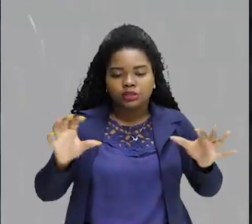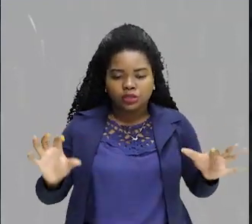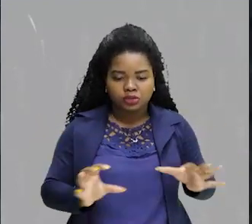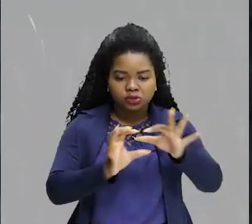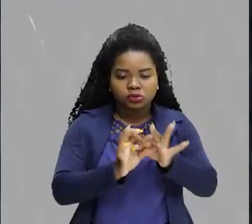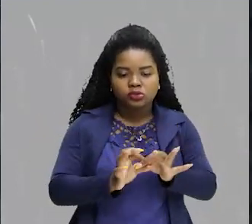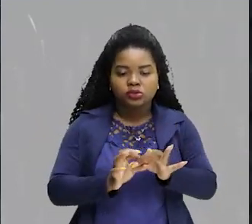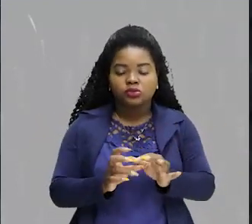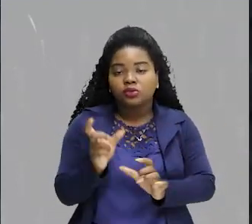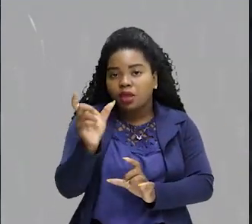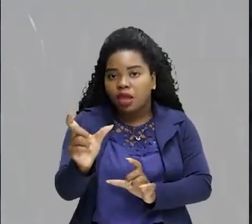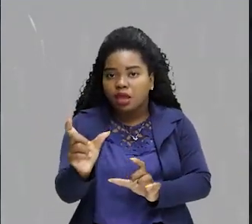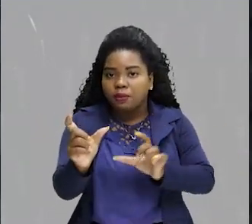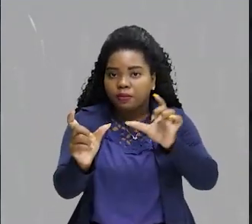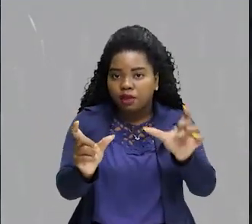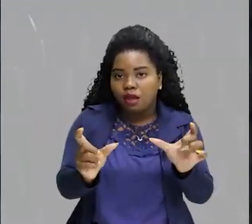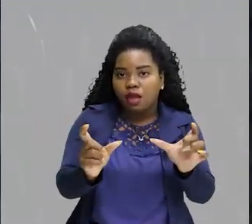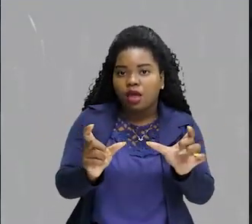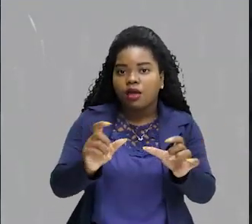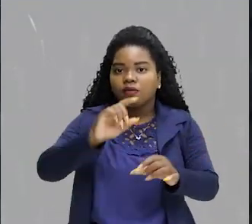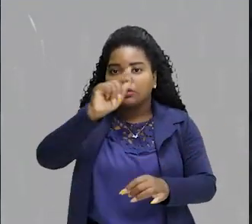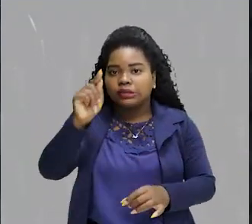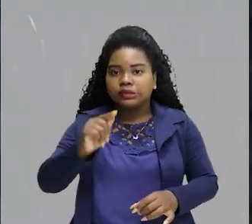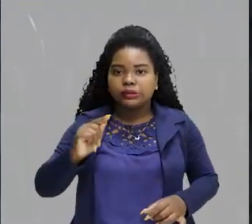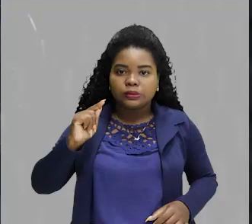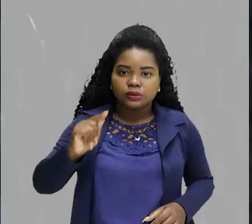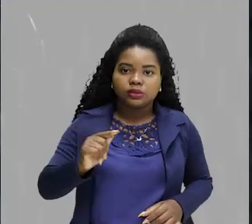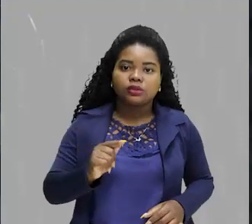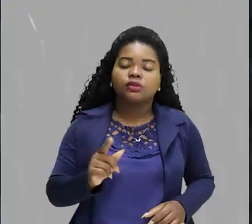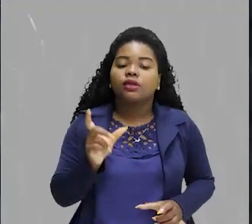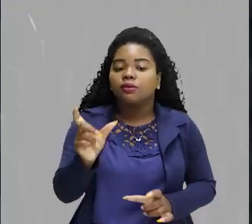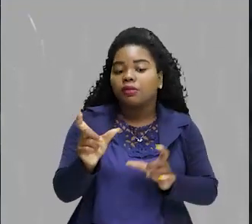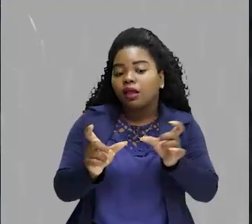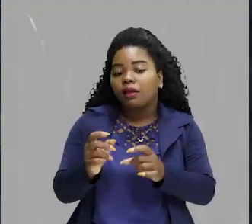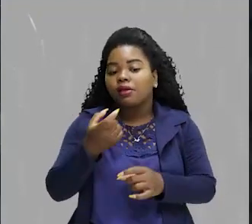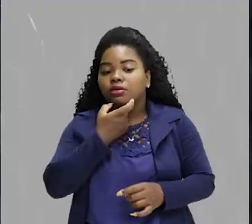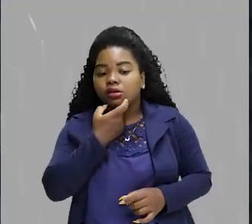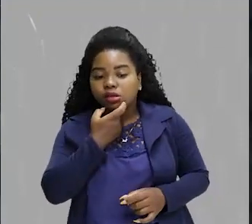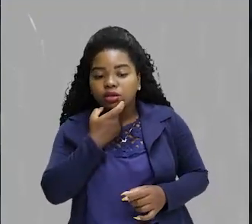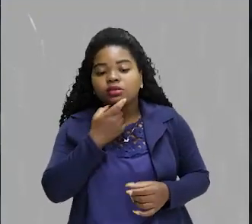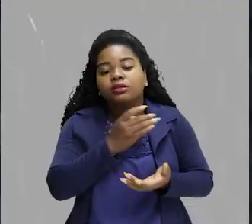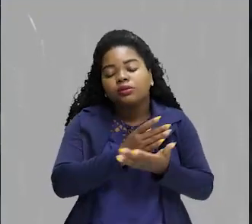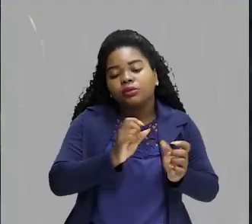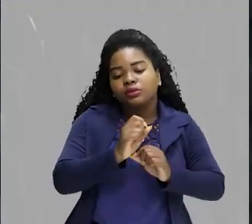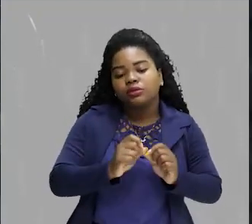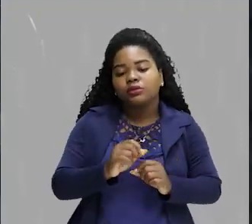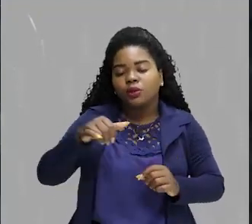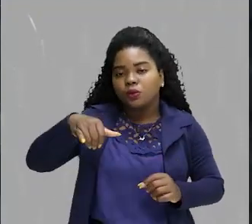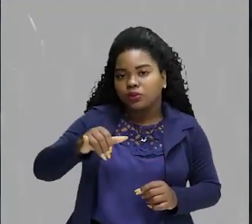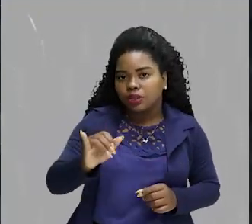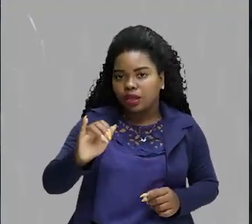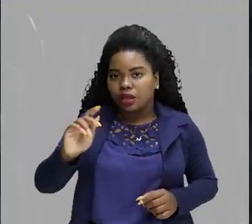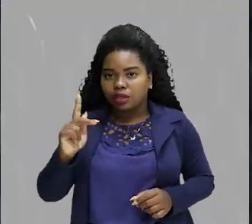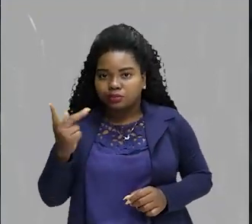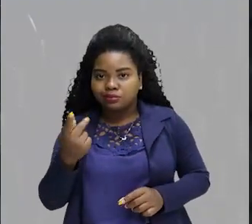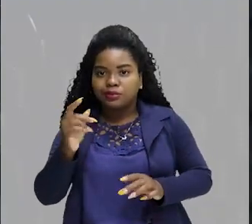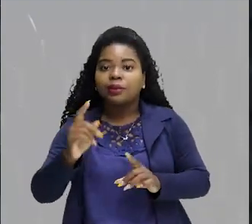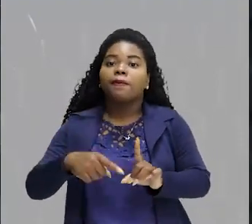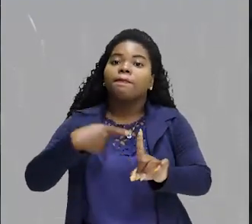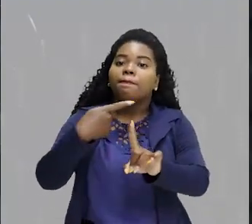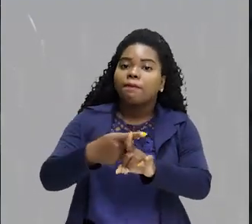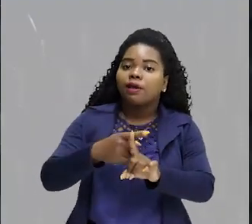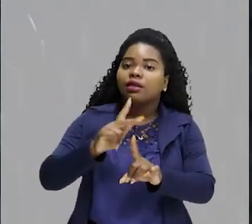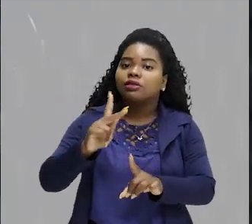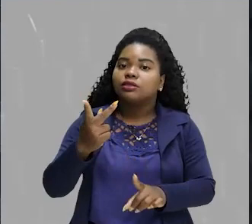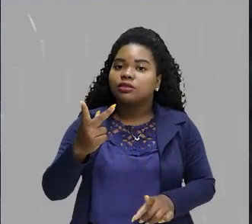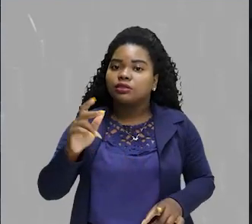interrogativas ou pronomes interrogativos, que são aquelas palavrinhas no inglês que começam com WH mais o how,